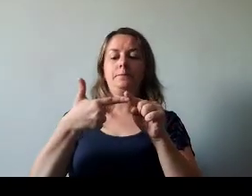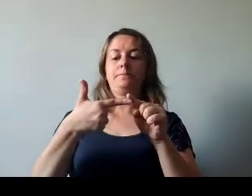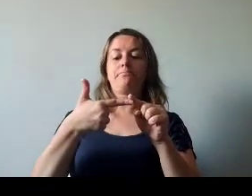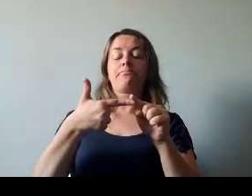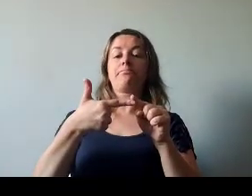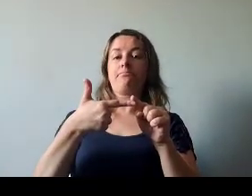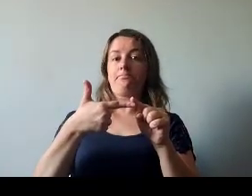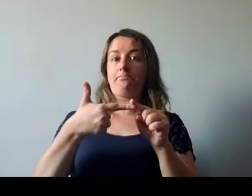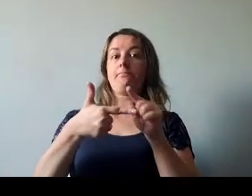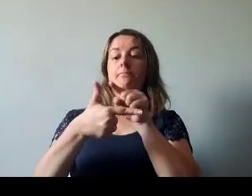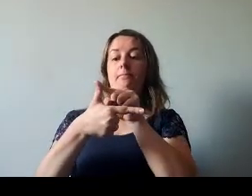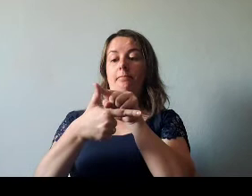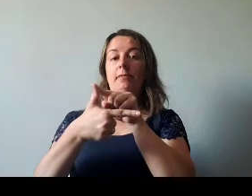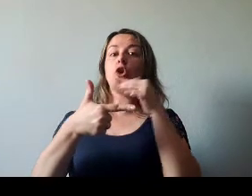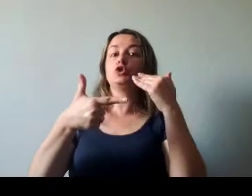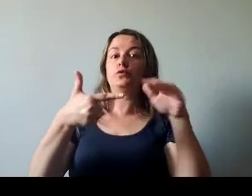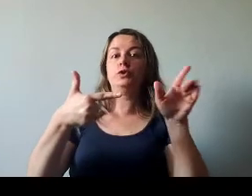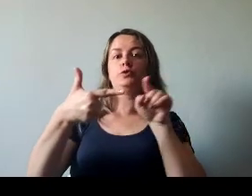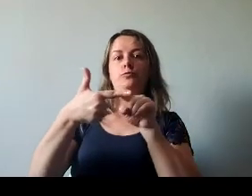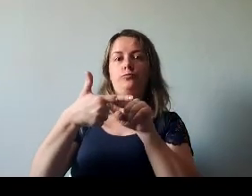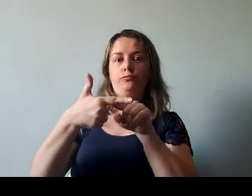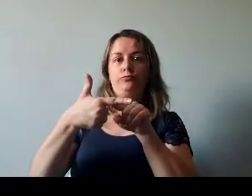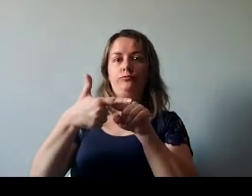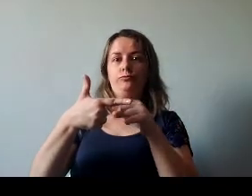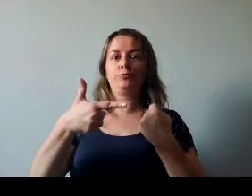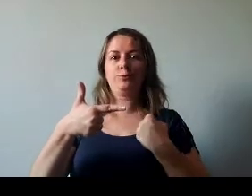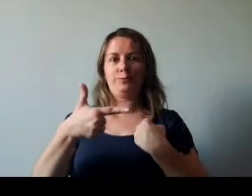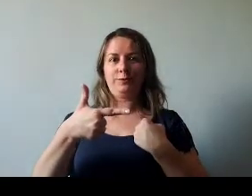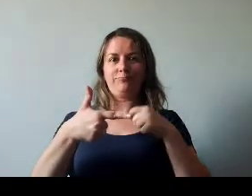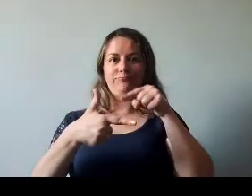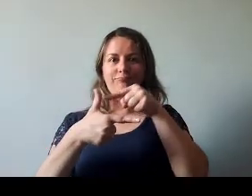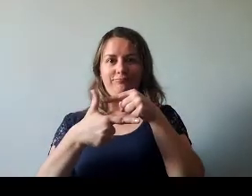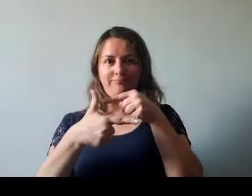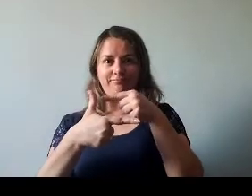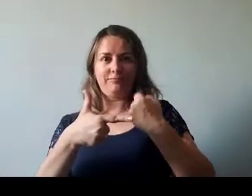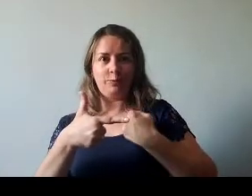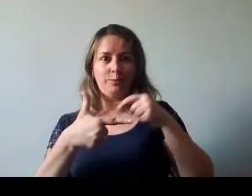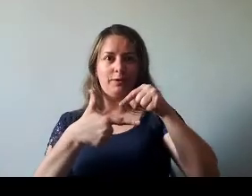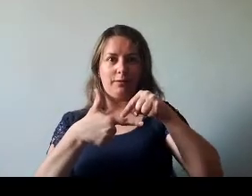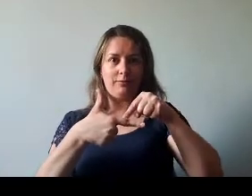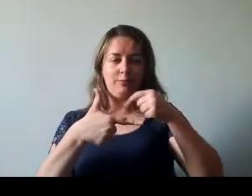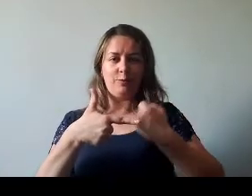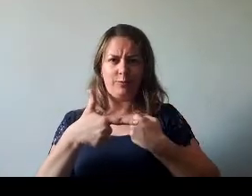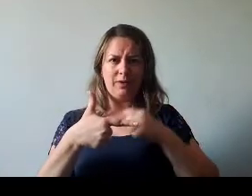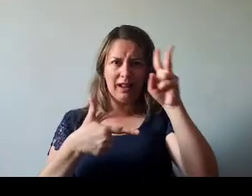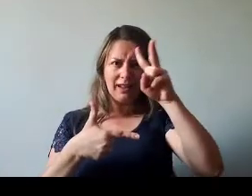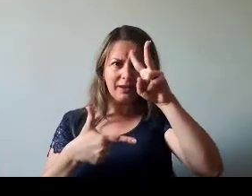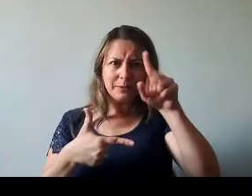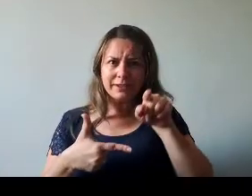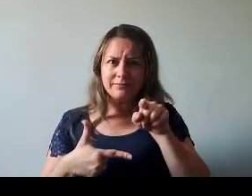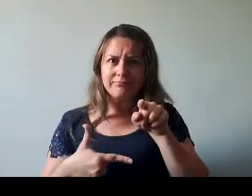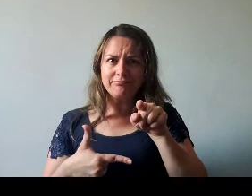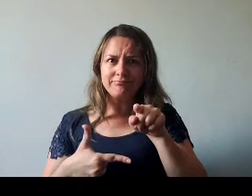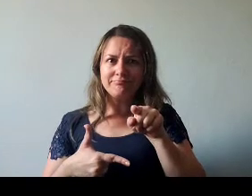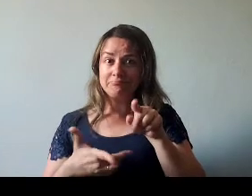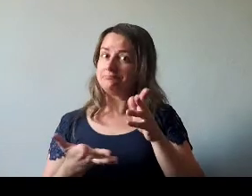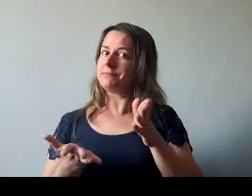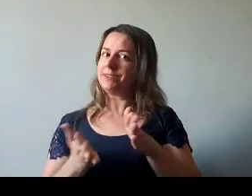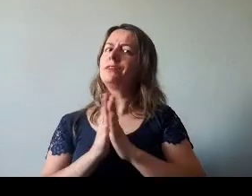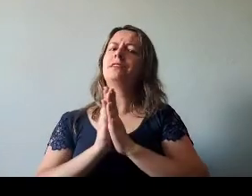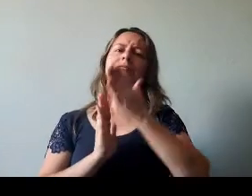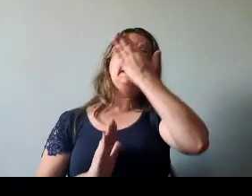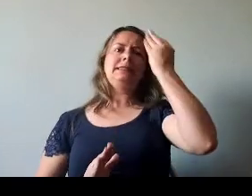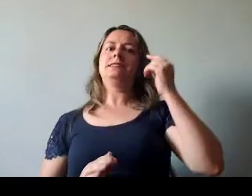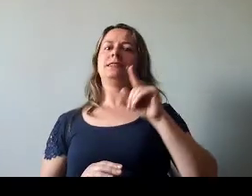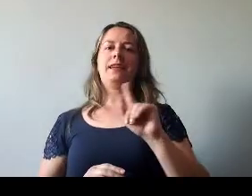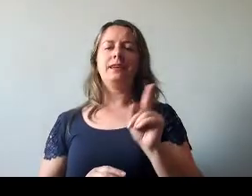cateto adjacente. Ok? Lembra disso? Ixi, não. Essa para vocês não esquecerem nunca mais.